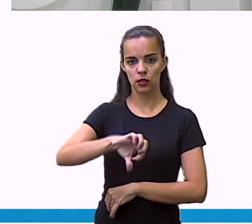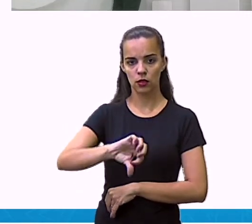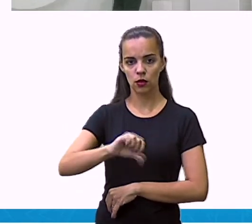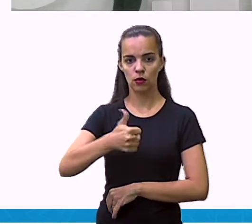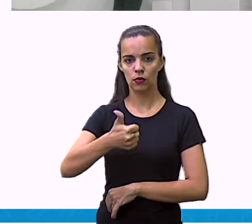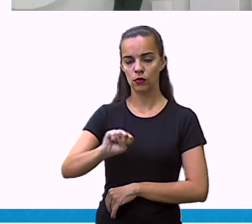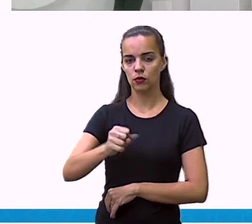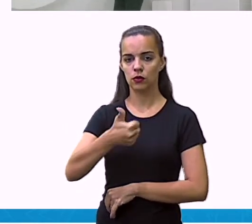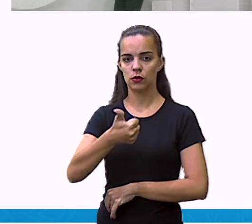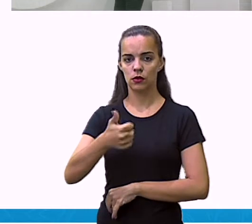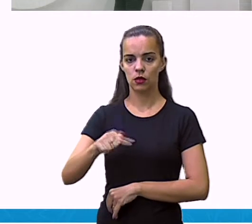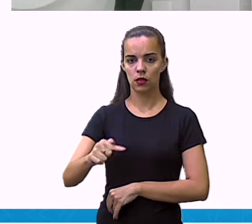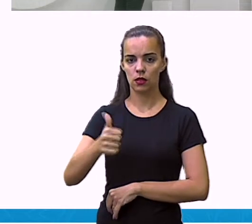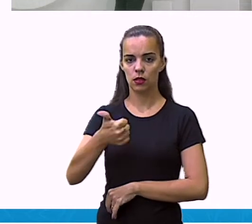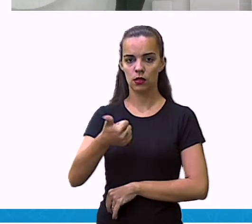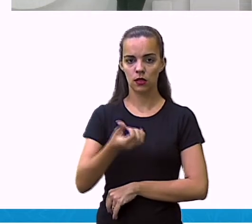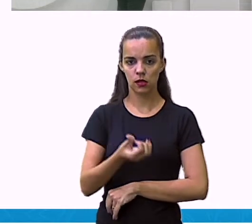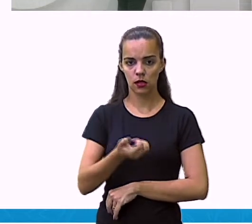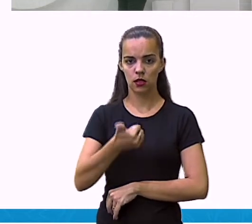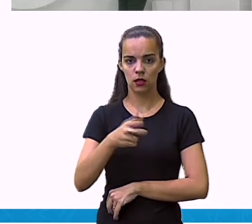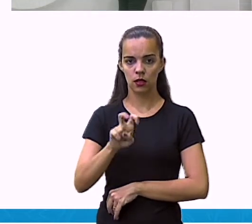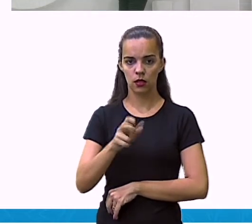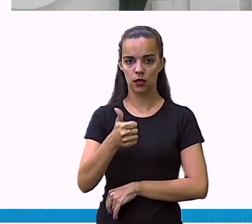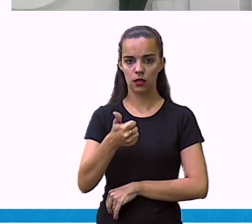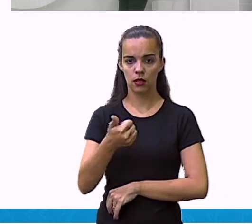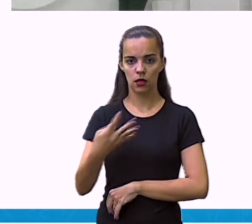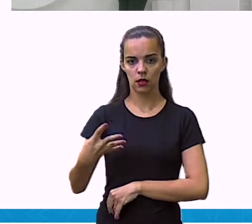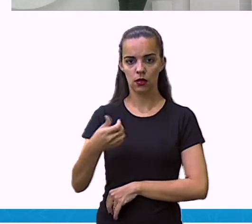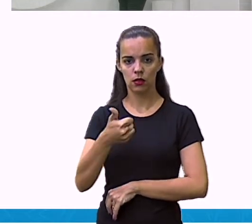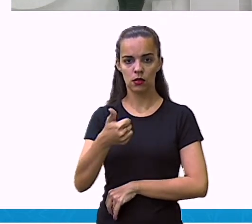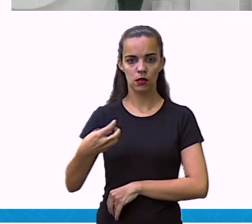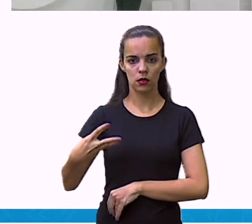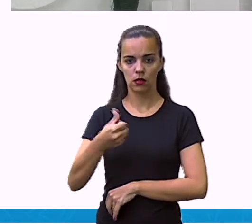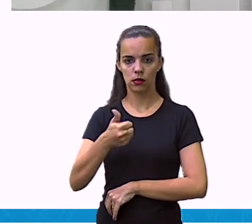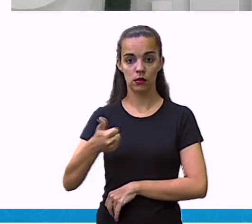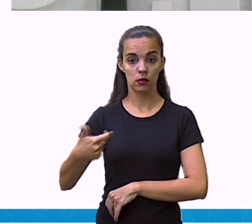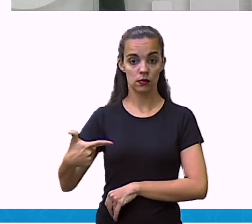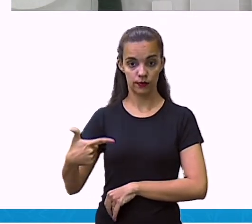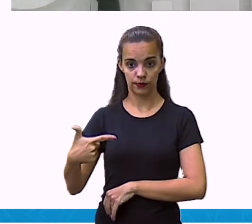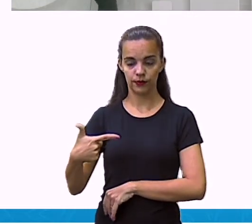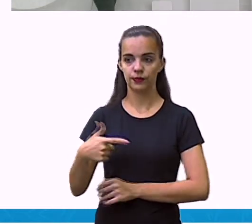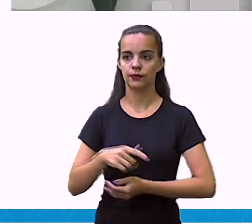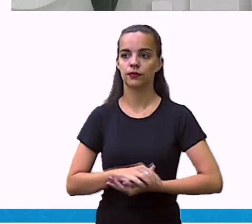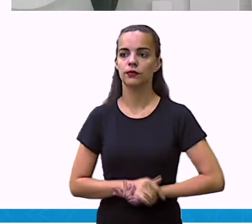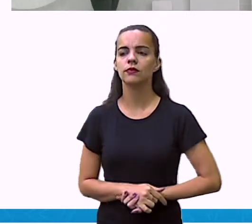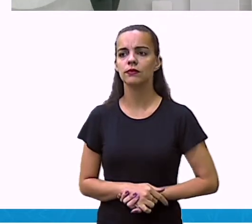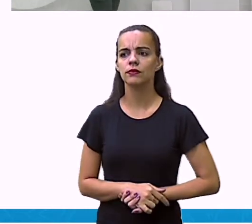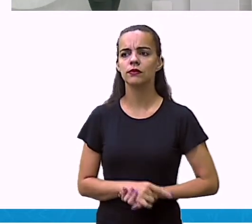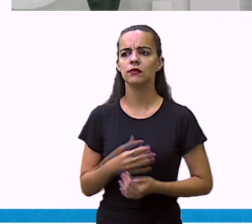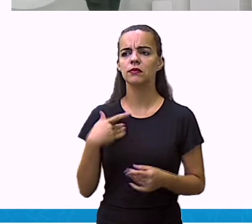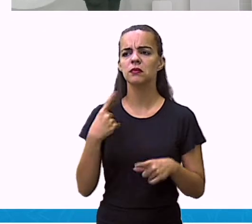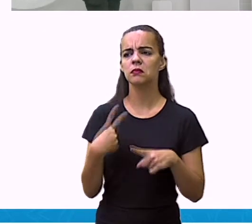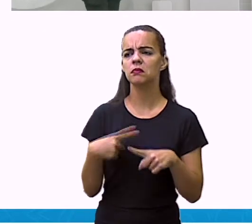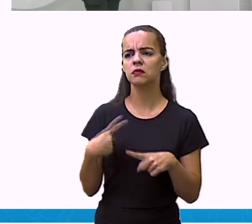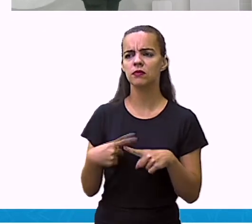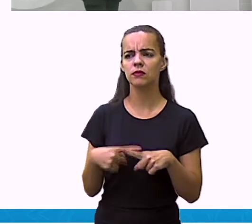17, 16, 15, 14, 13 e 12. O que essas linhas estão me dizendo? O